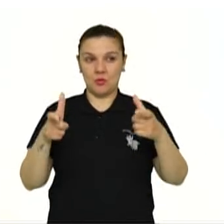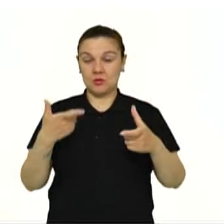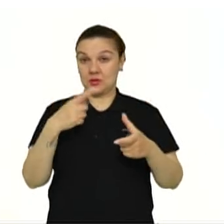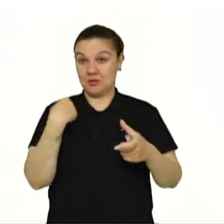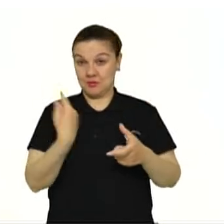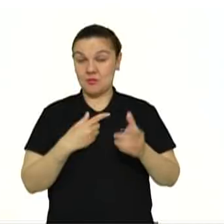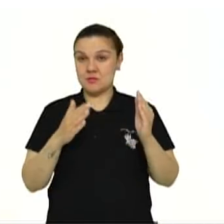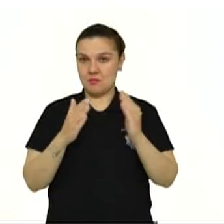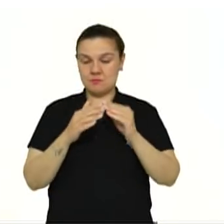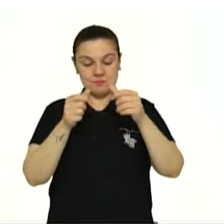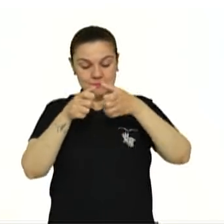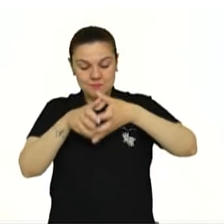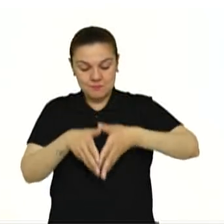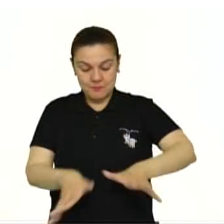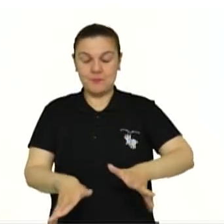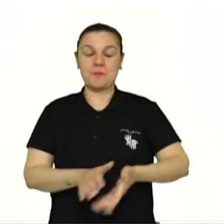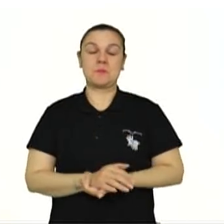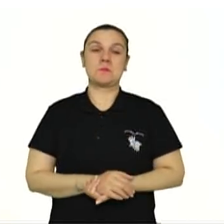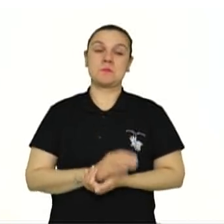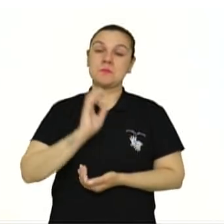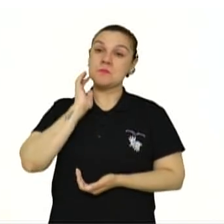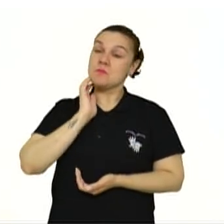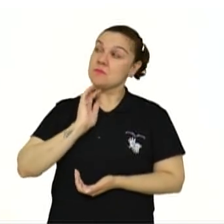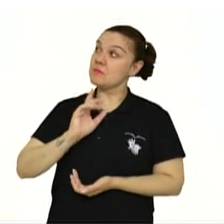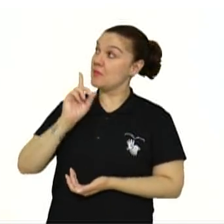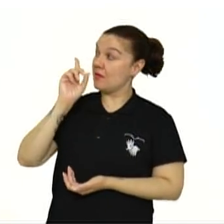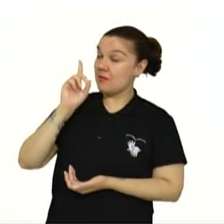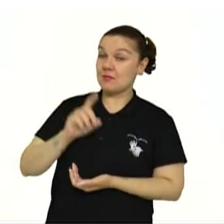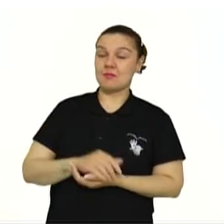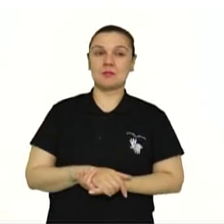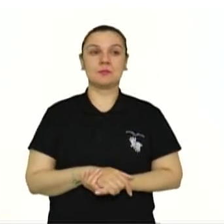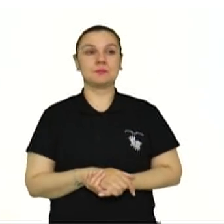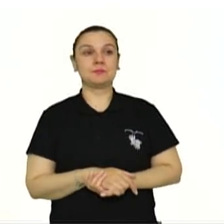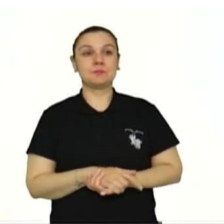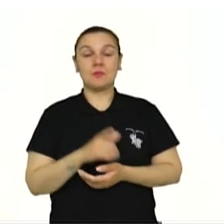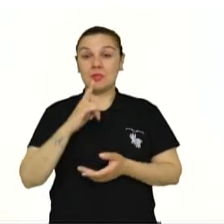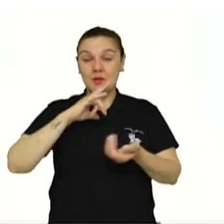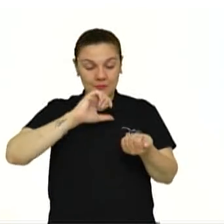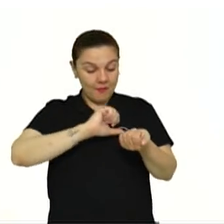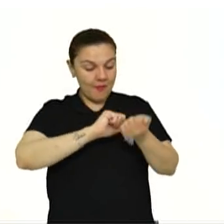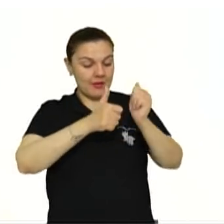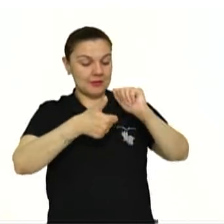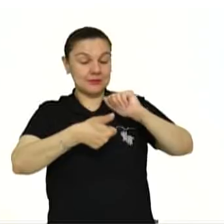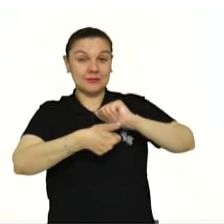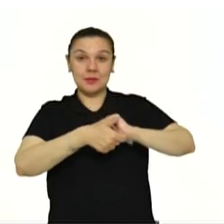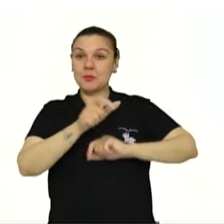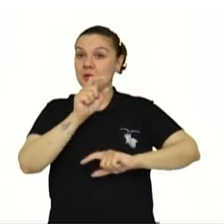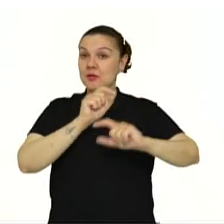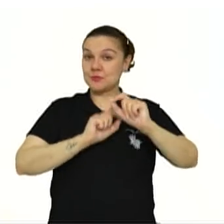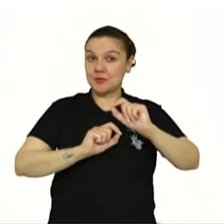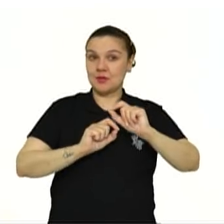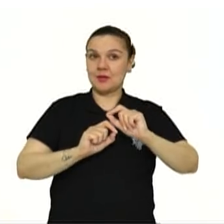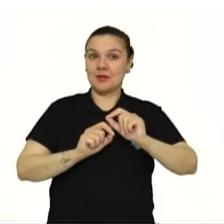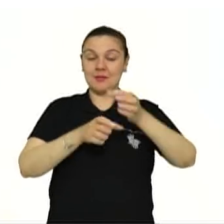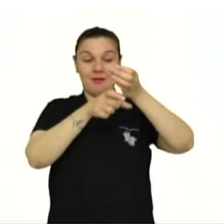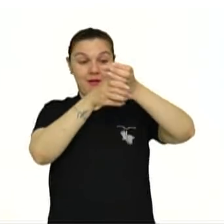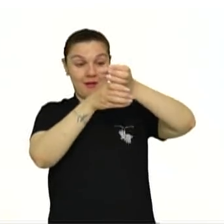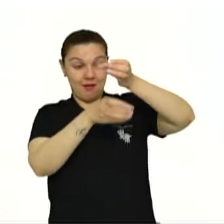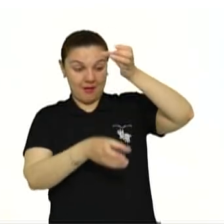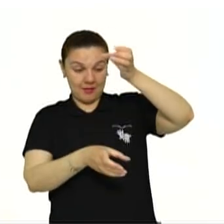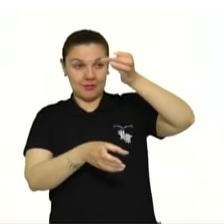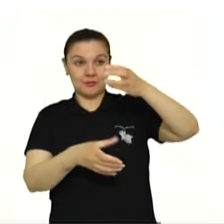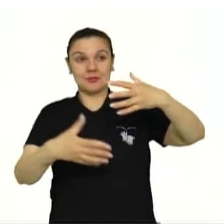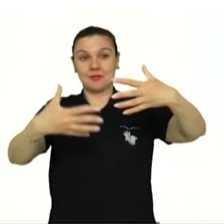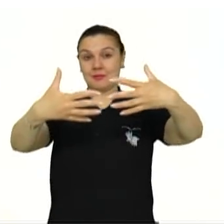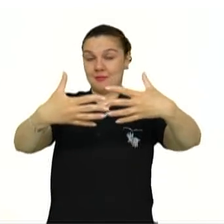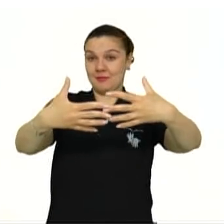nossa casa, na nossa residência. E aqui houve uma adaptação, né, na calha para que a água